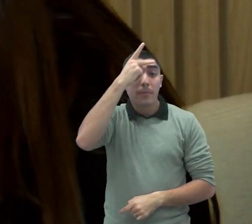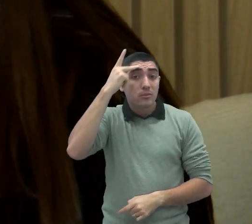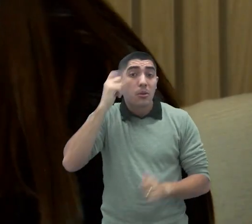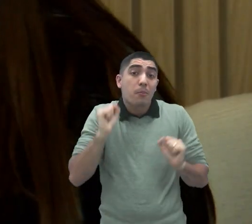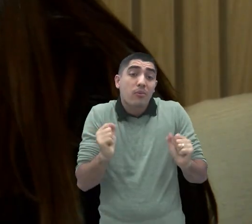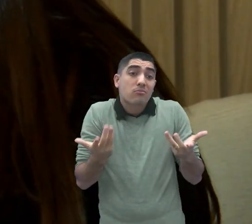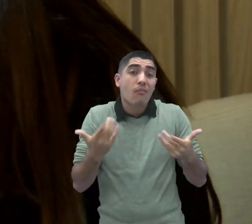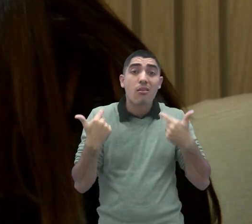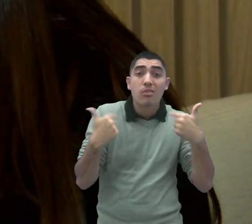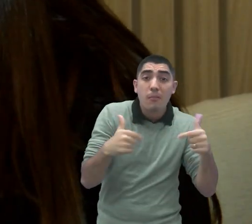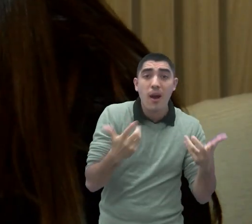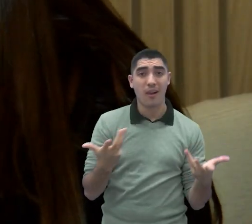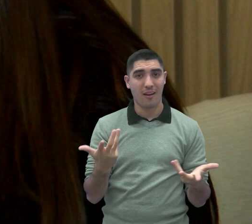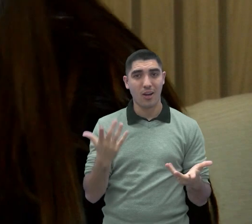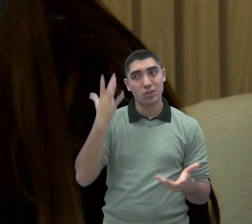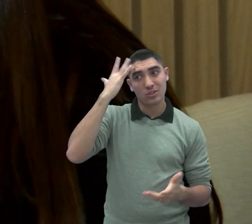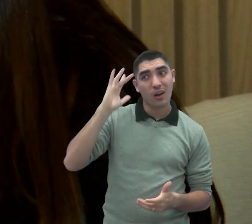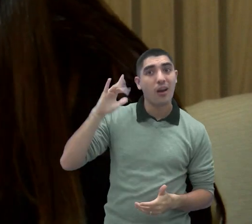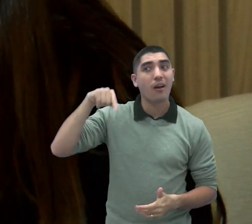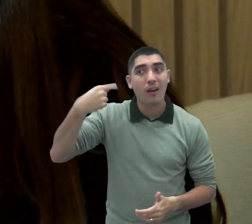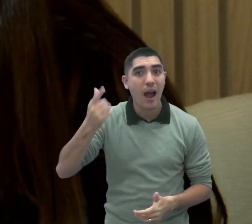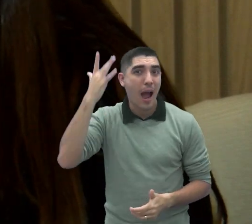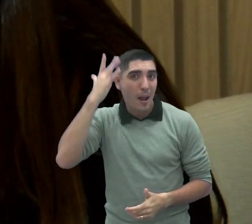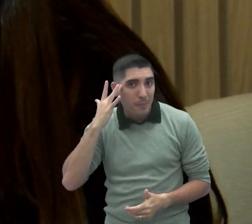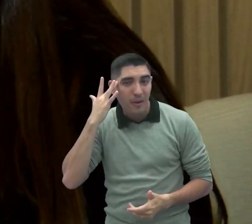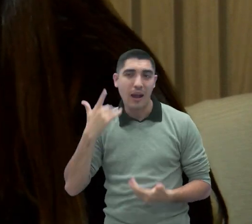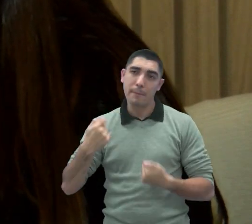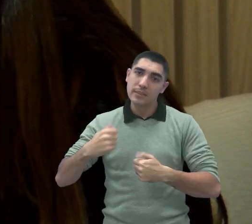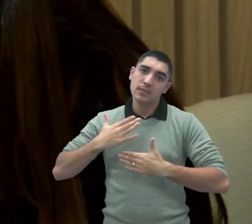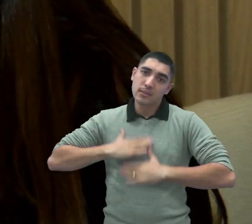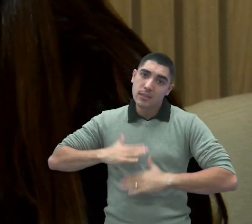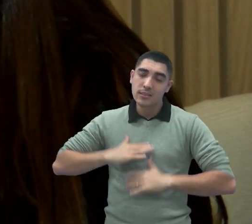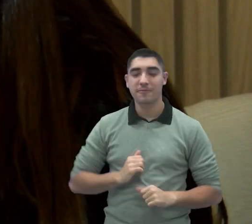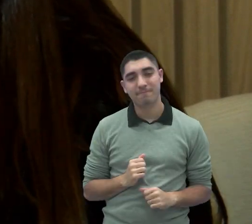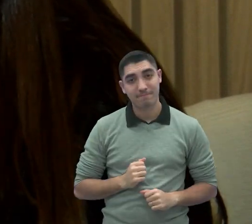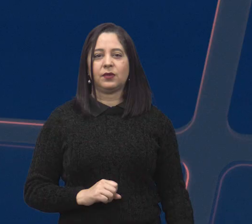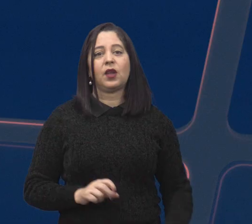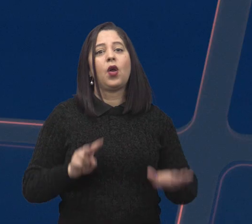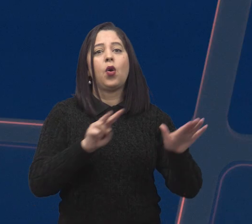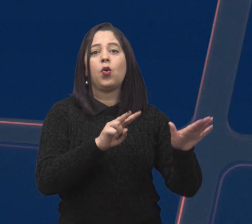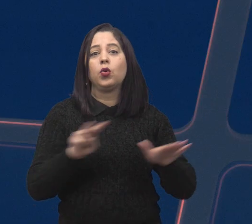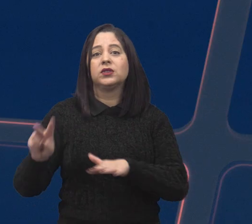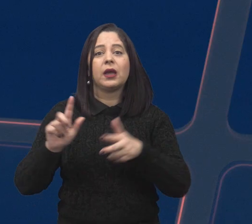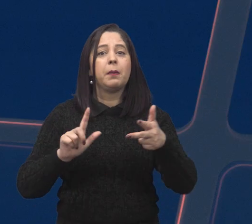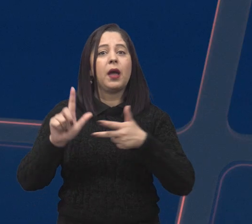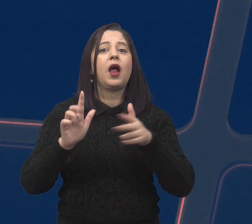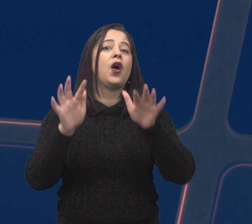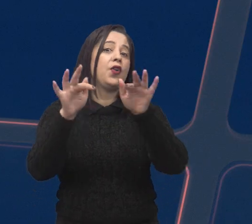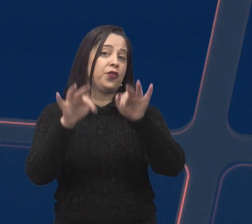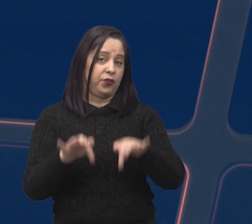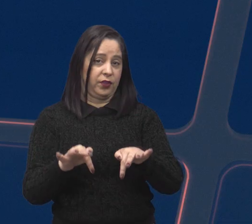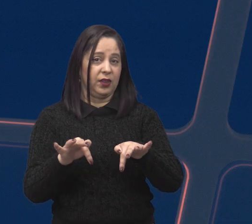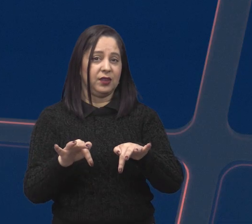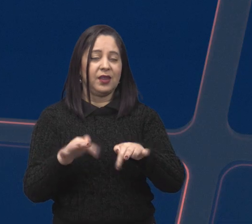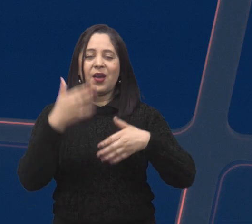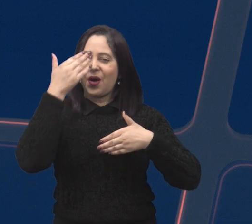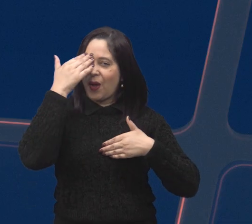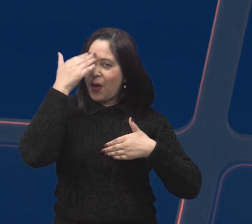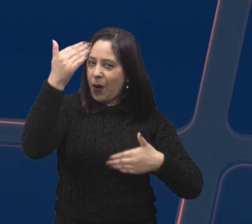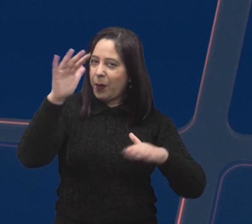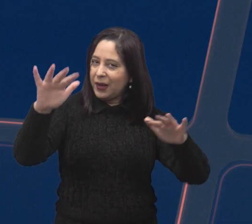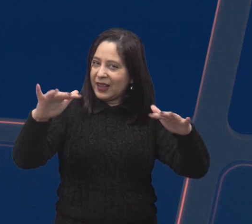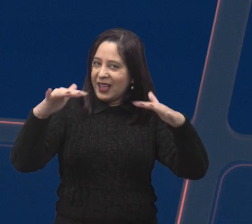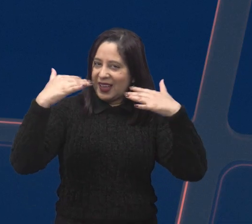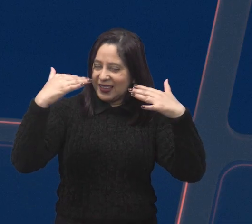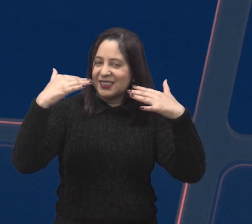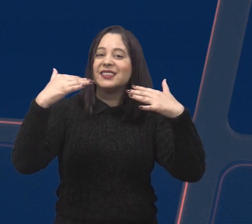vizinho pode ir trabalhar, né, e ter que descansar, ter o sossego dele. O Semana Legislativa fica por aqui.